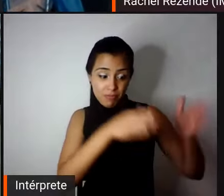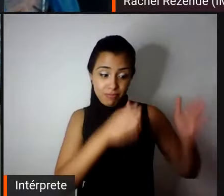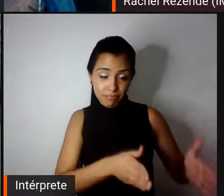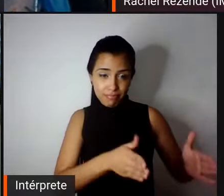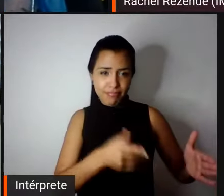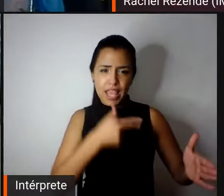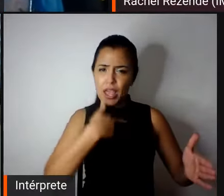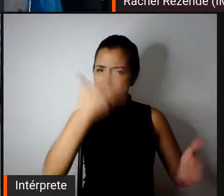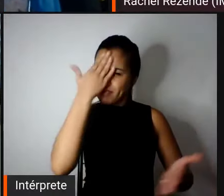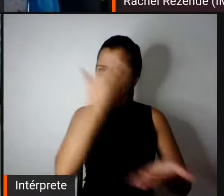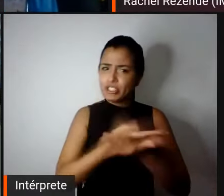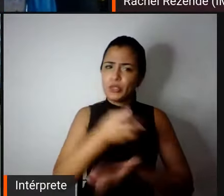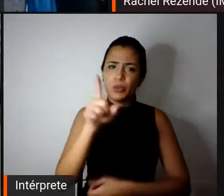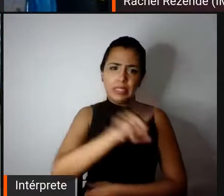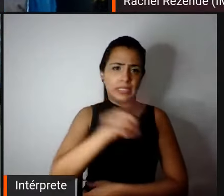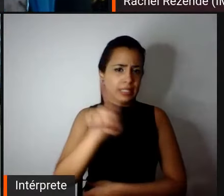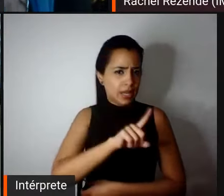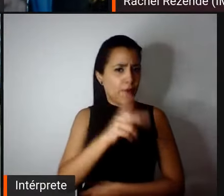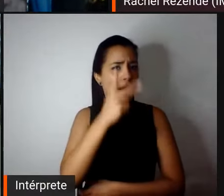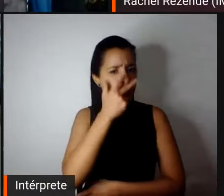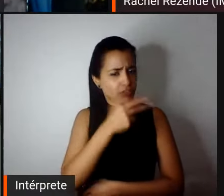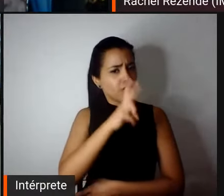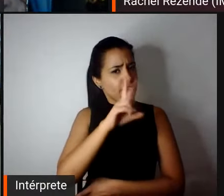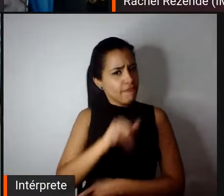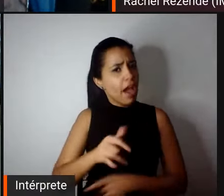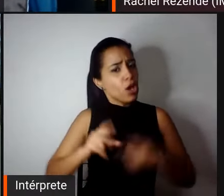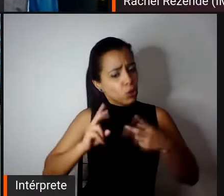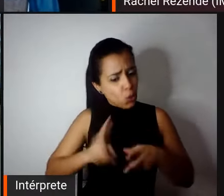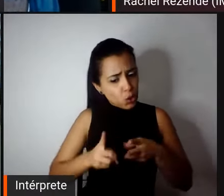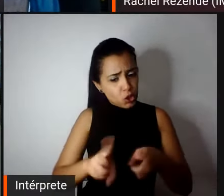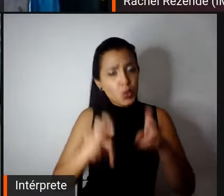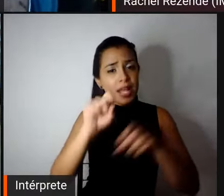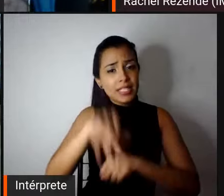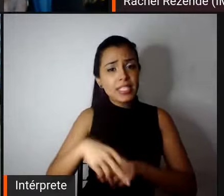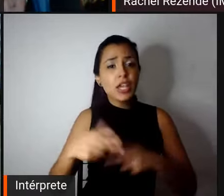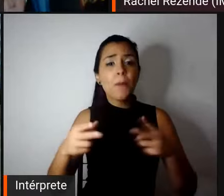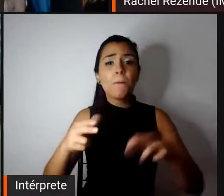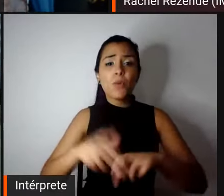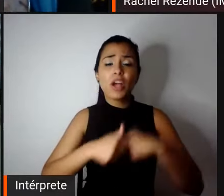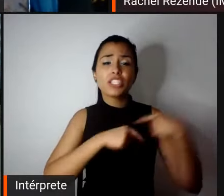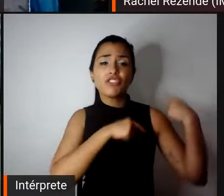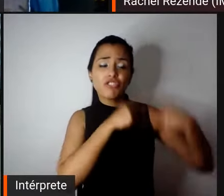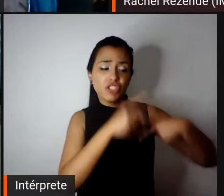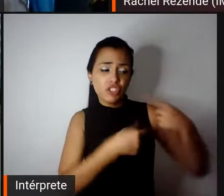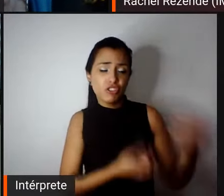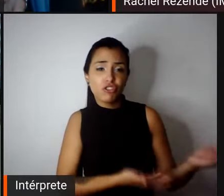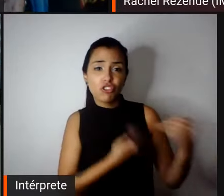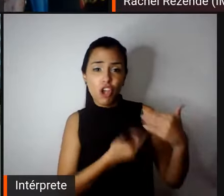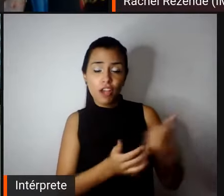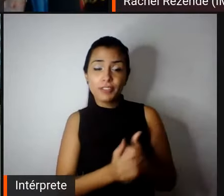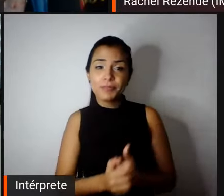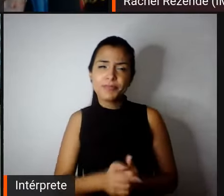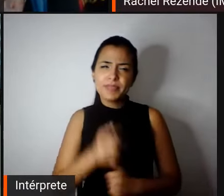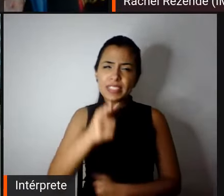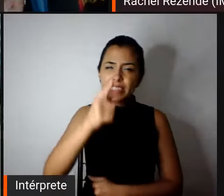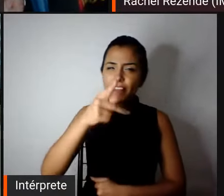na verdade, mantido pelos jovens, assim, fundamentalmente. Você está falando dos jovens, você